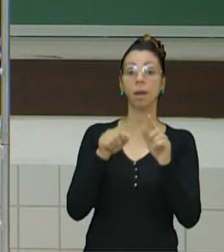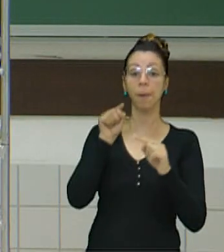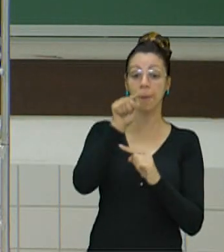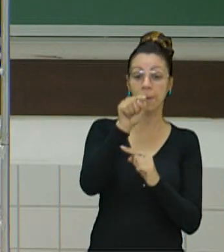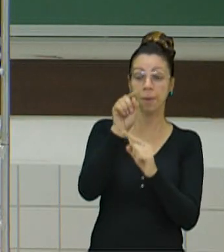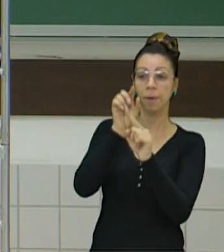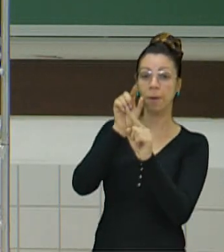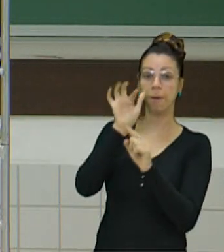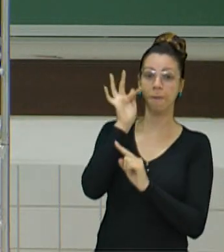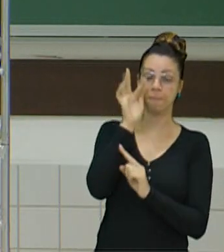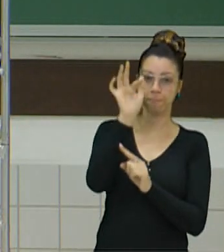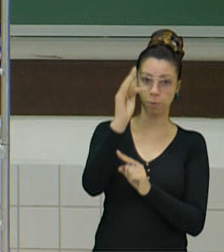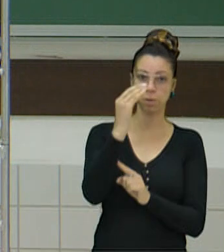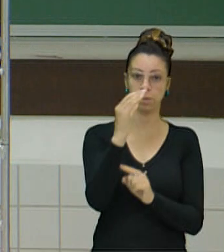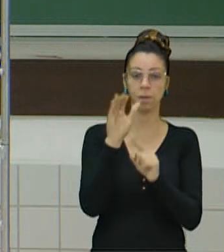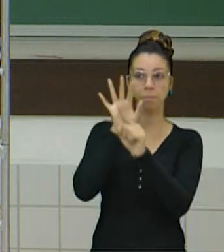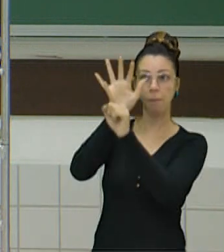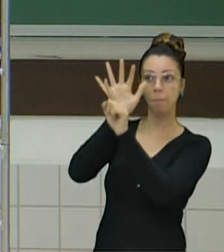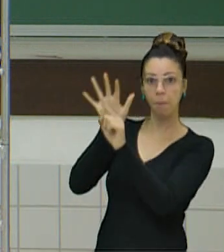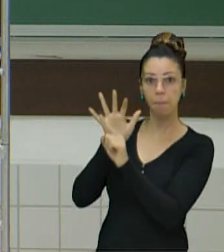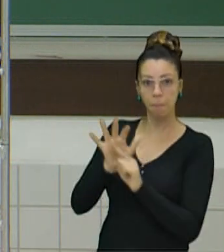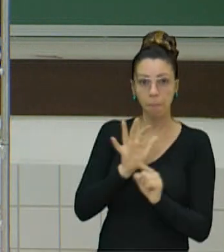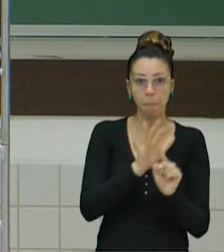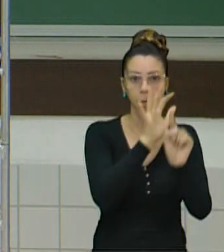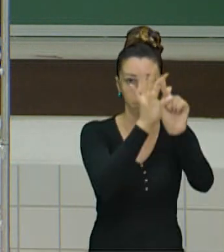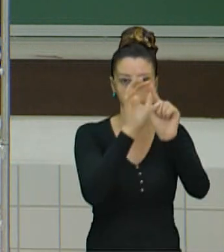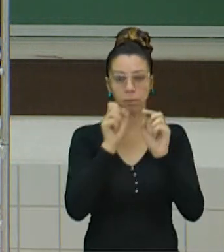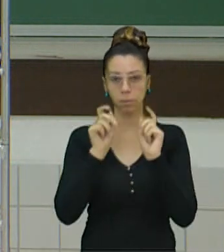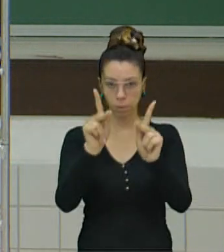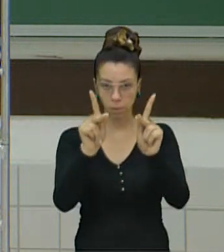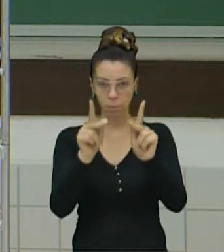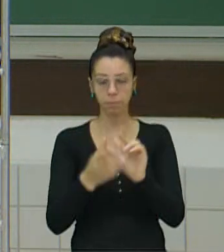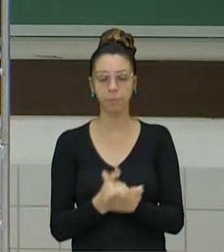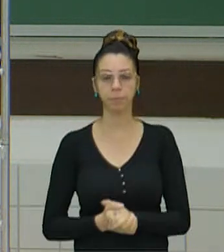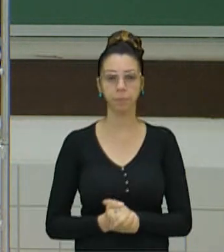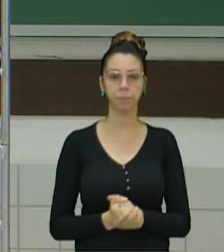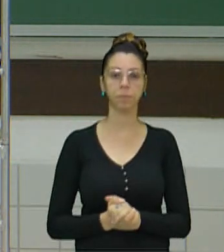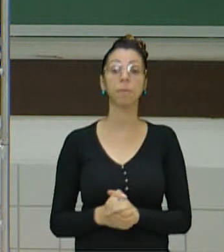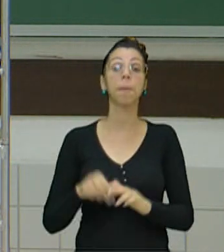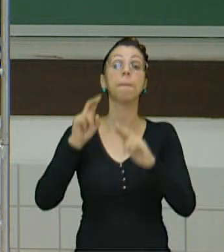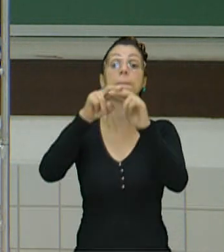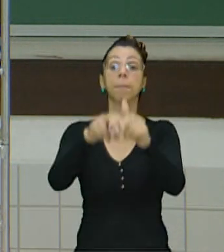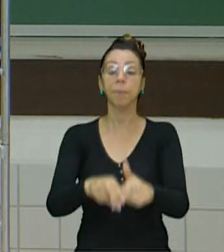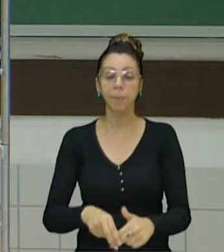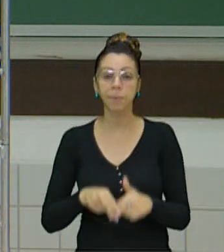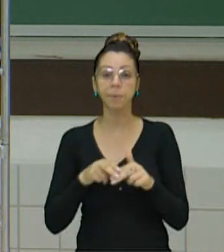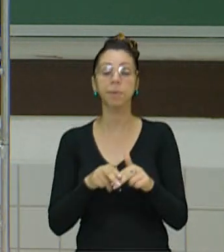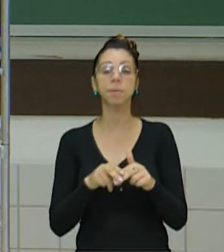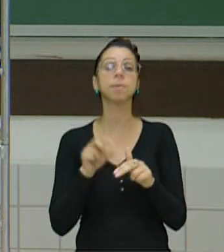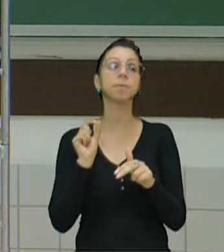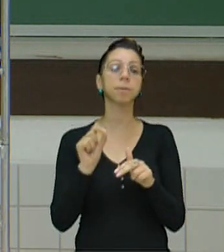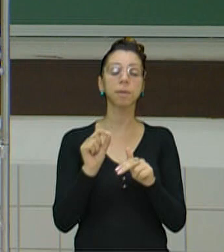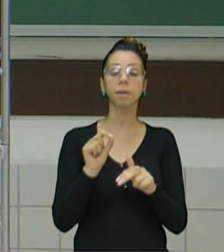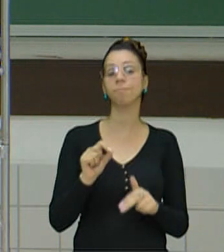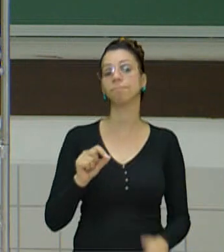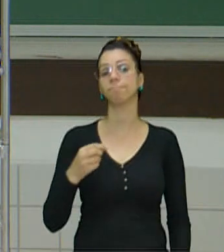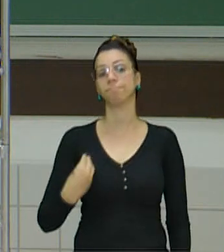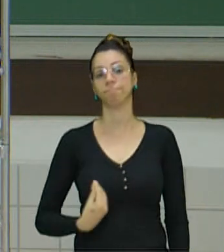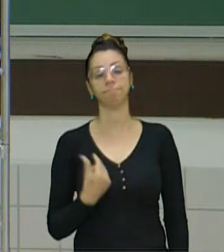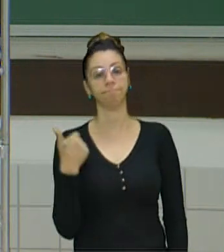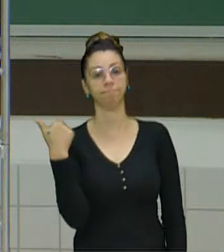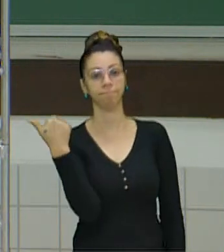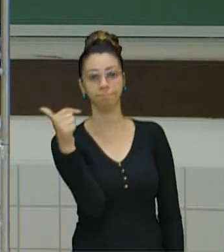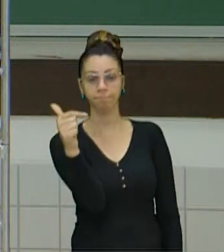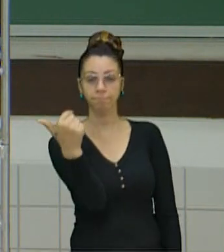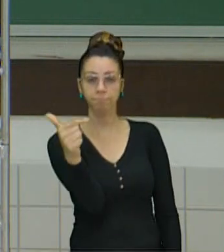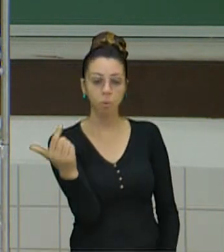sua trajetória circular aqui. Beleza? Então, por isso que nós podemos dizer que não existe